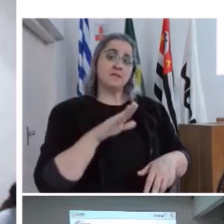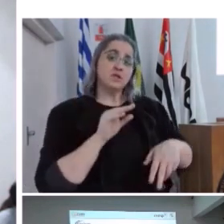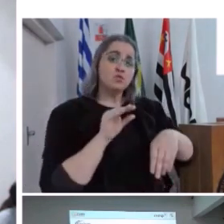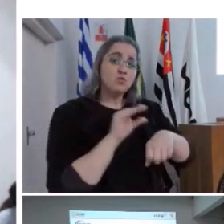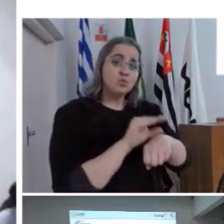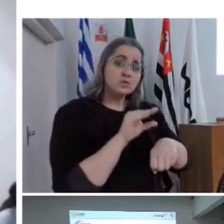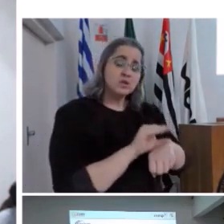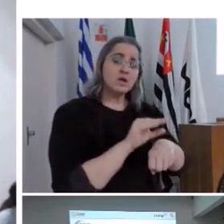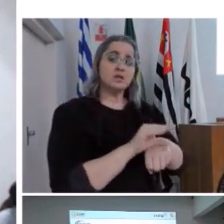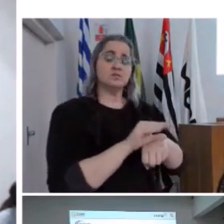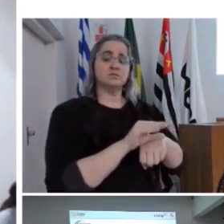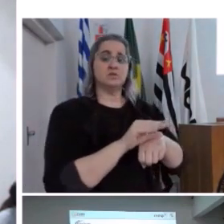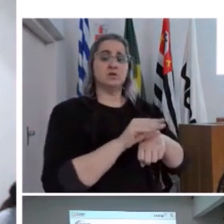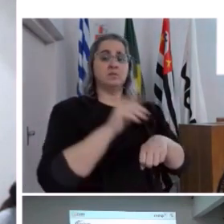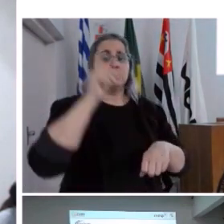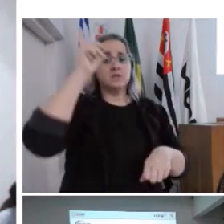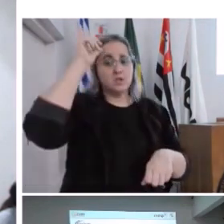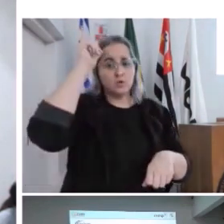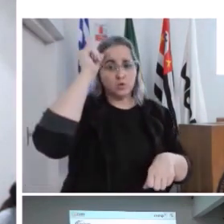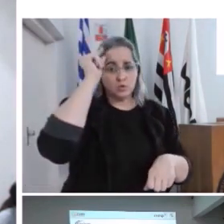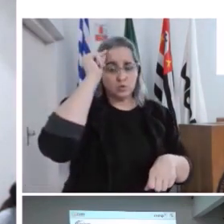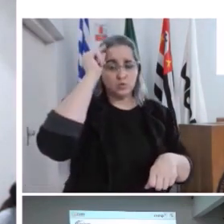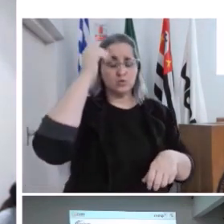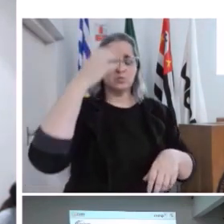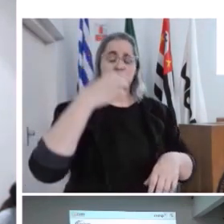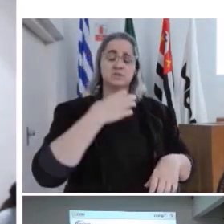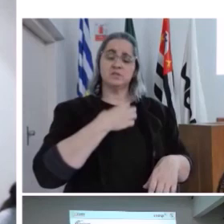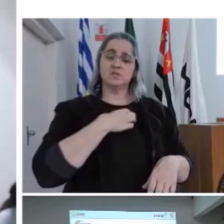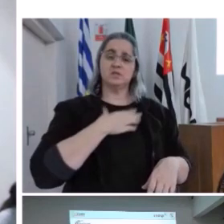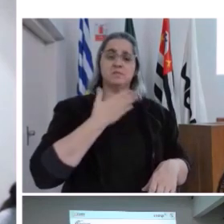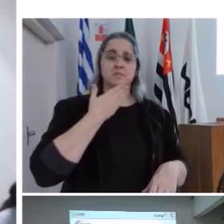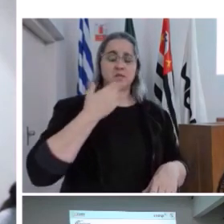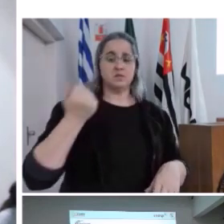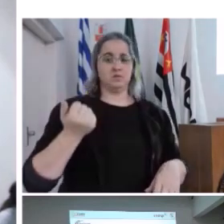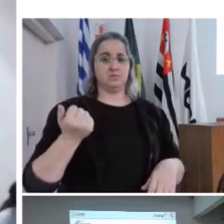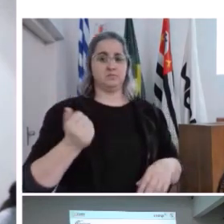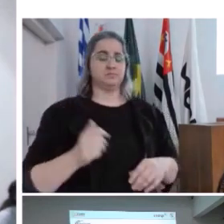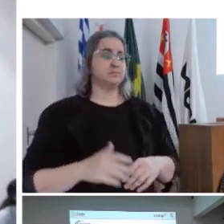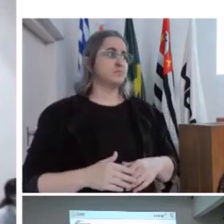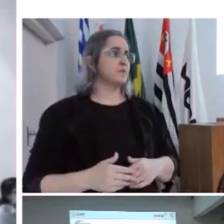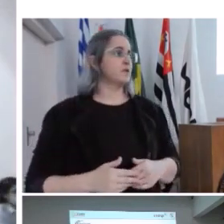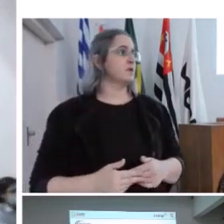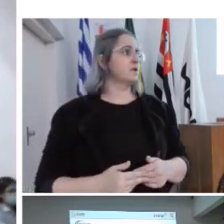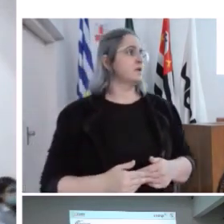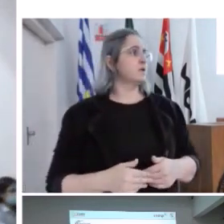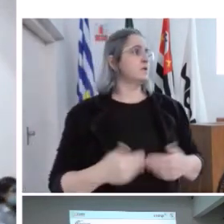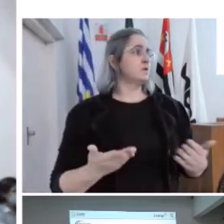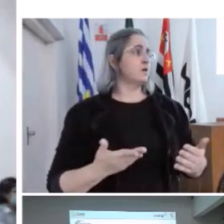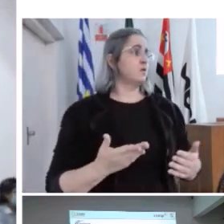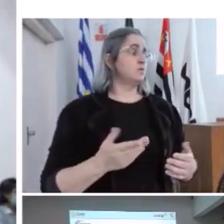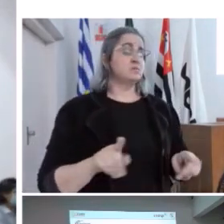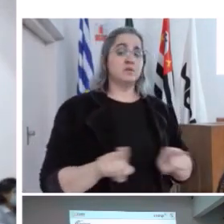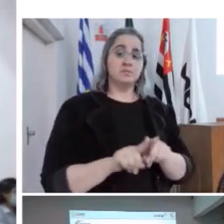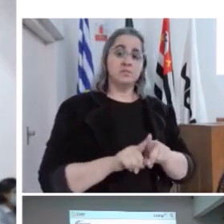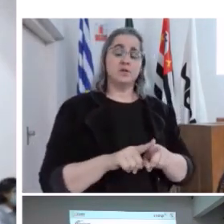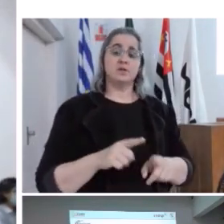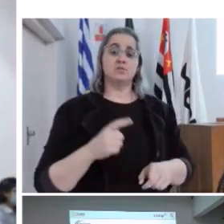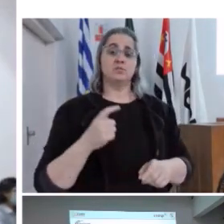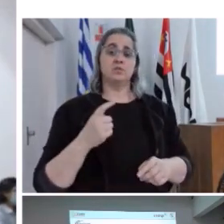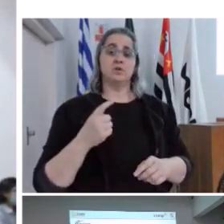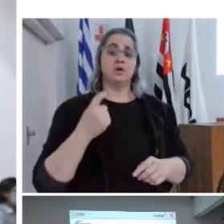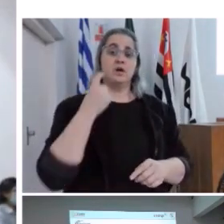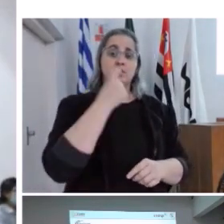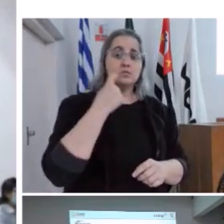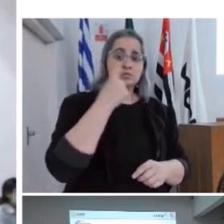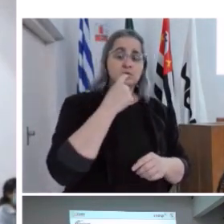o diagnóstico, ele já é e deve ser implementado, inclusive os cuidados odontológicos